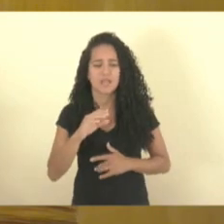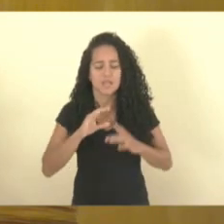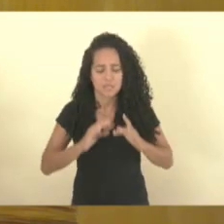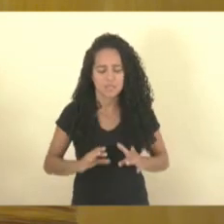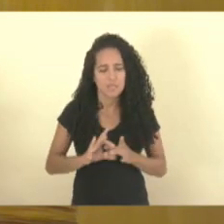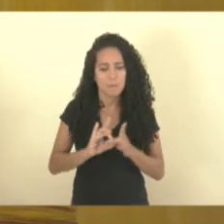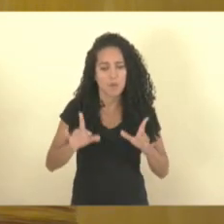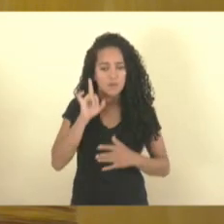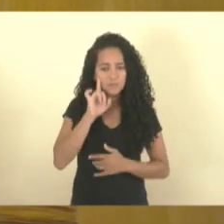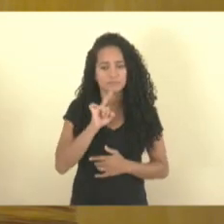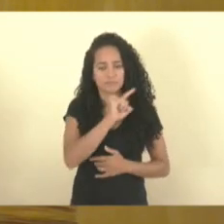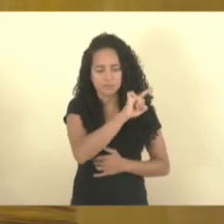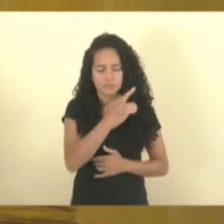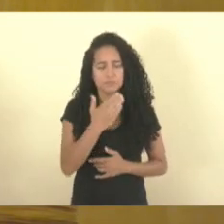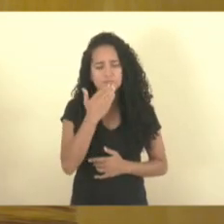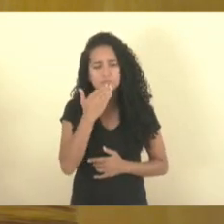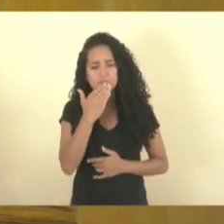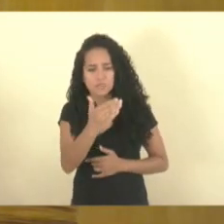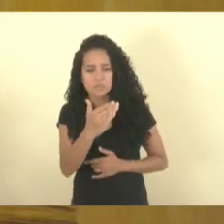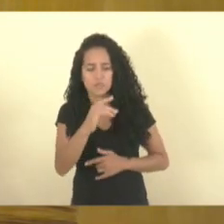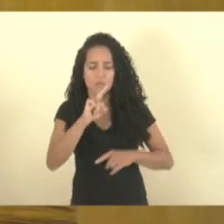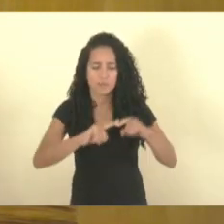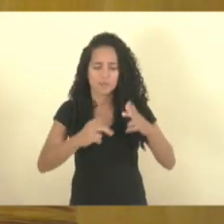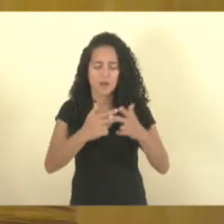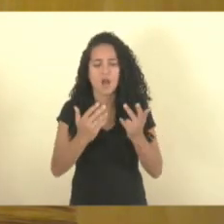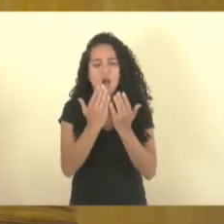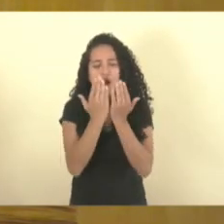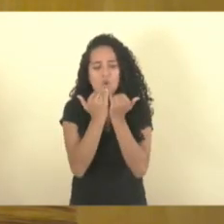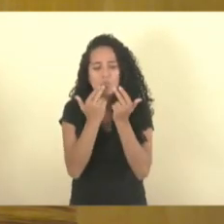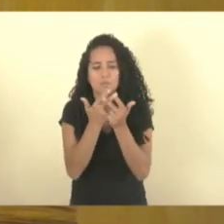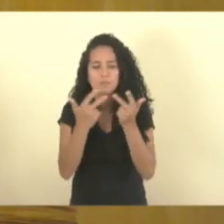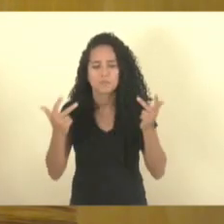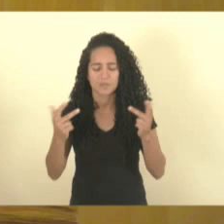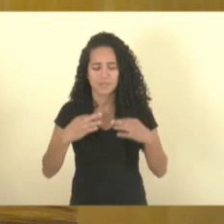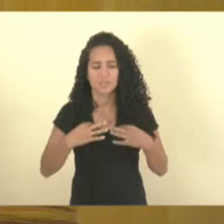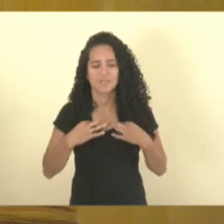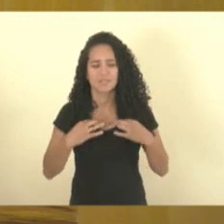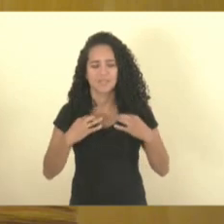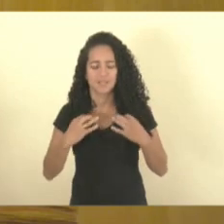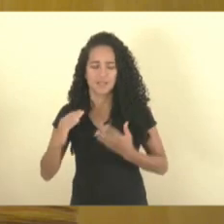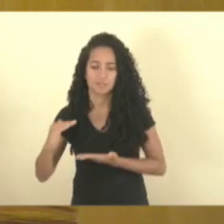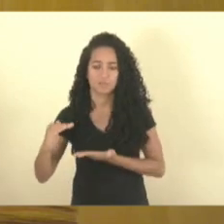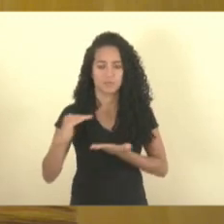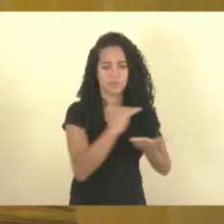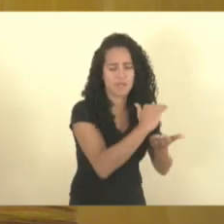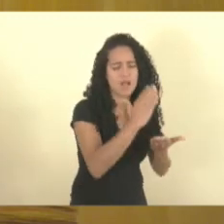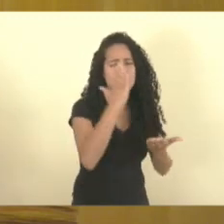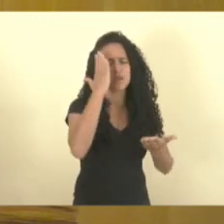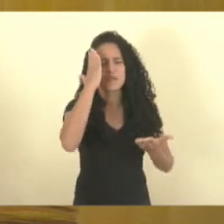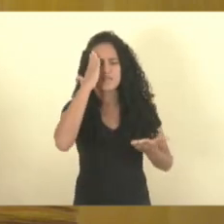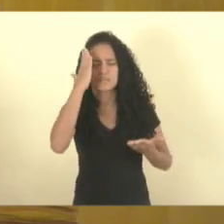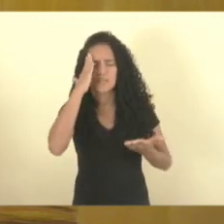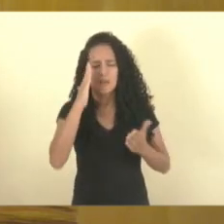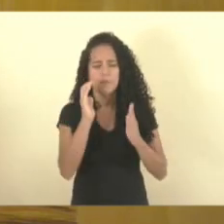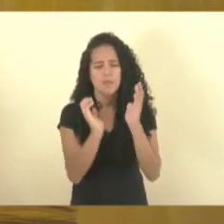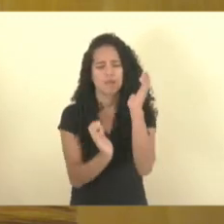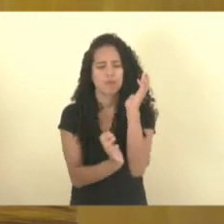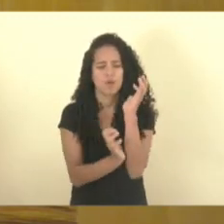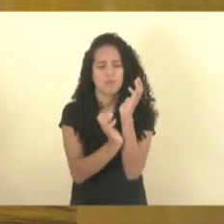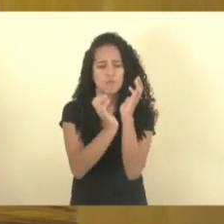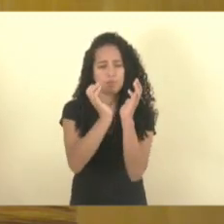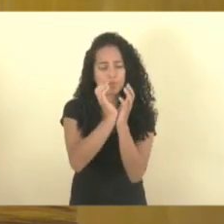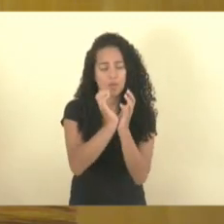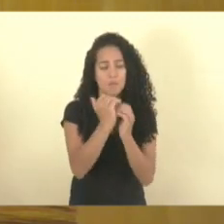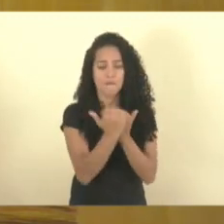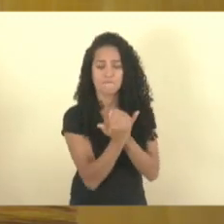que esses mantimentos cheguem até lá. Sabemos da burocracia que envolve a entrada da mercadoria importada